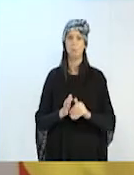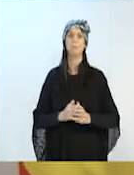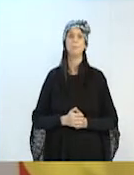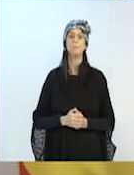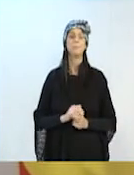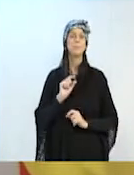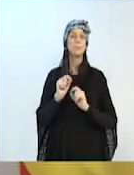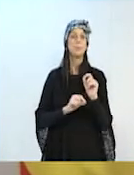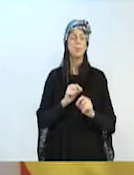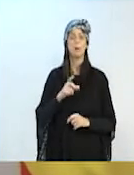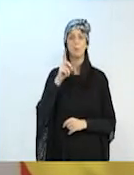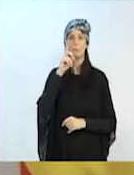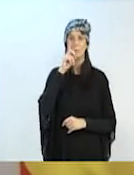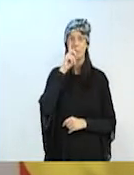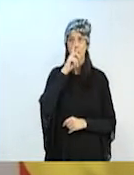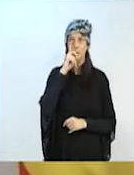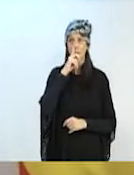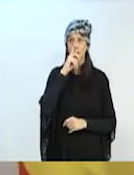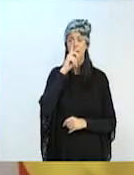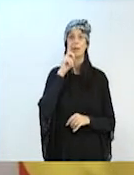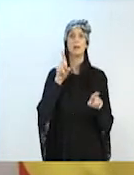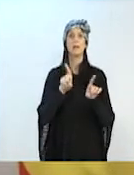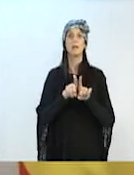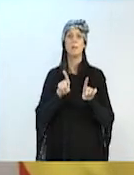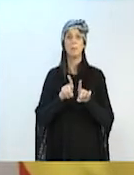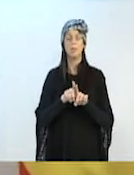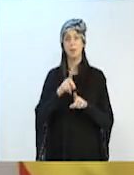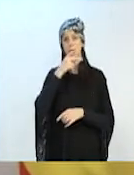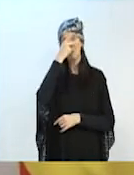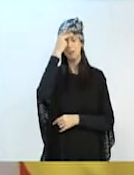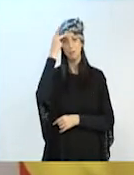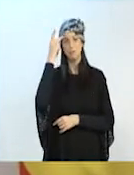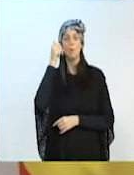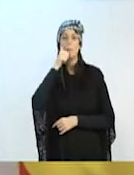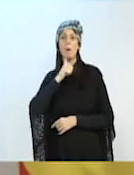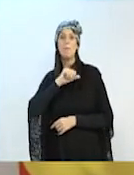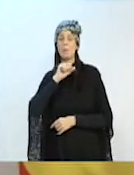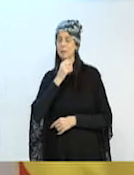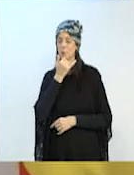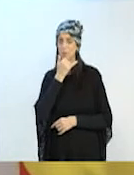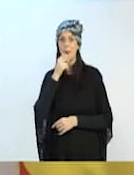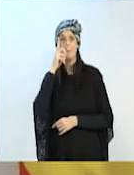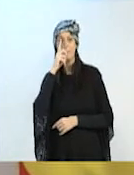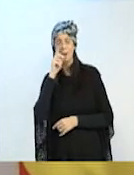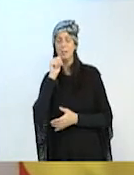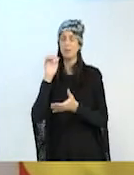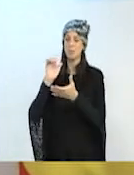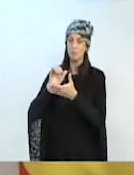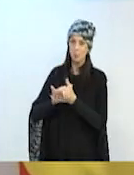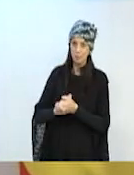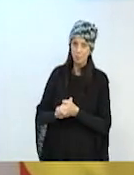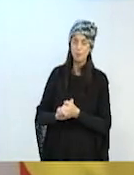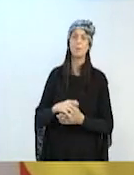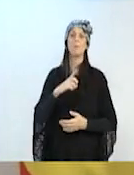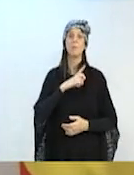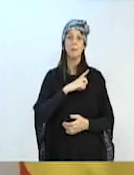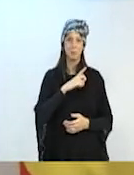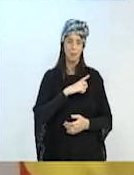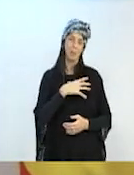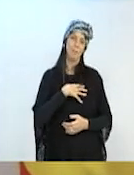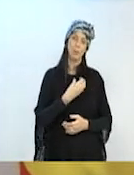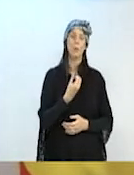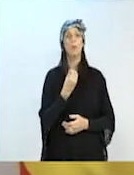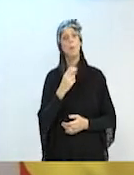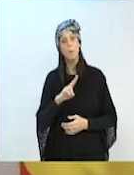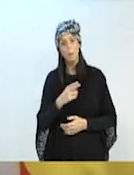mães e esposas dos familiares dos detentos de Blumenau, que realizaram uma passeata hoje, inclusive, na cidade, e